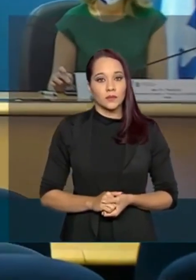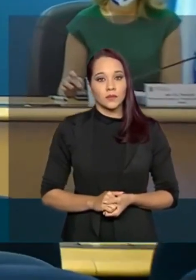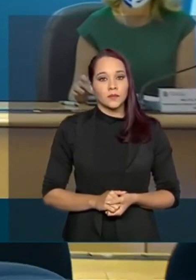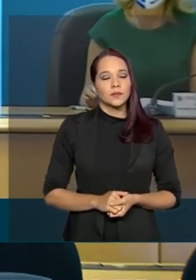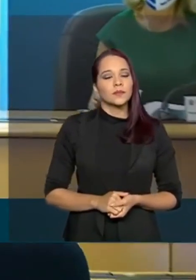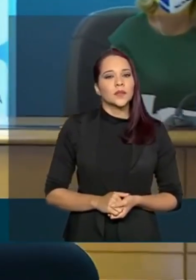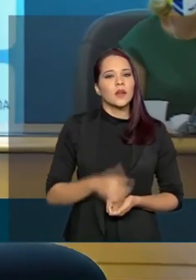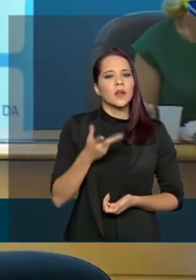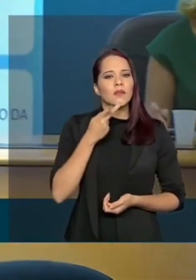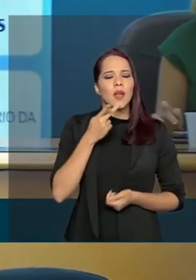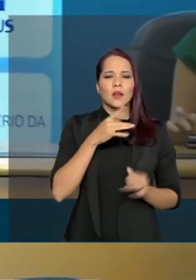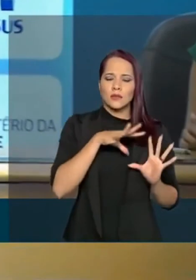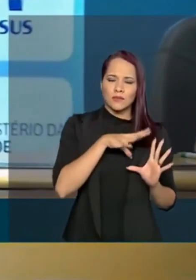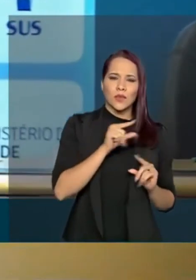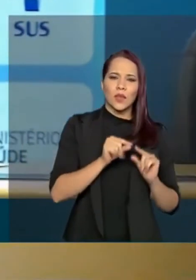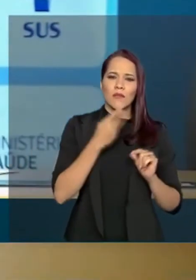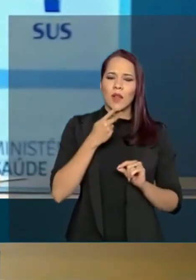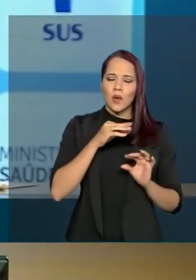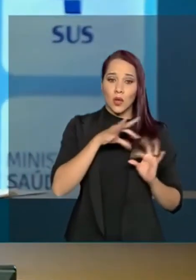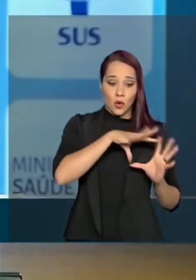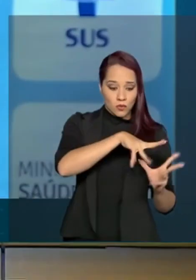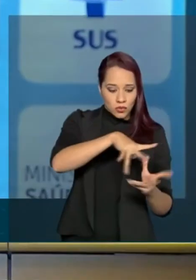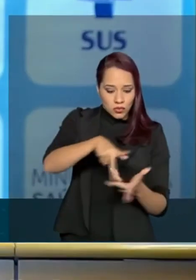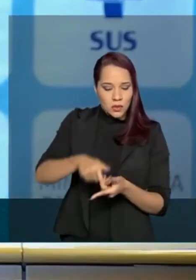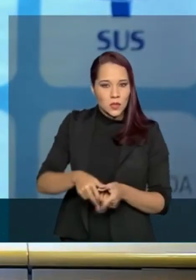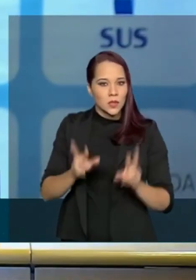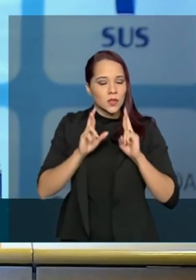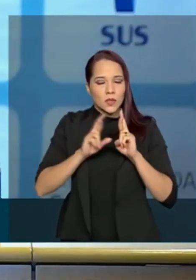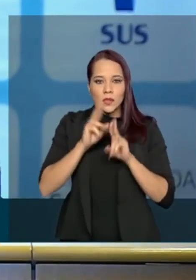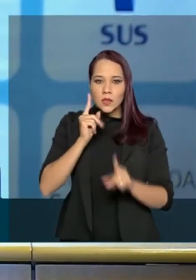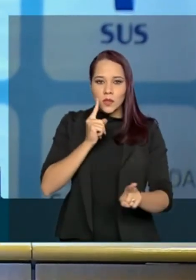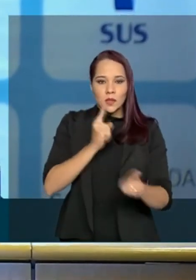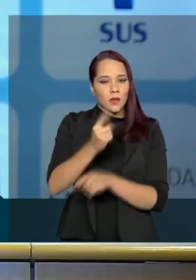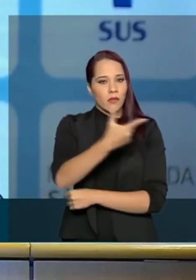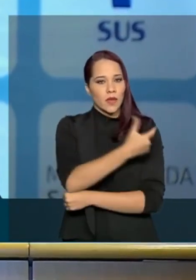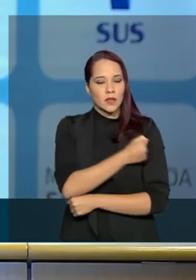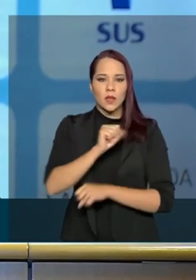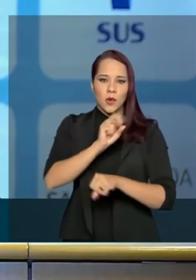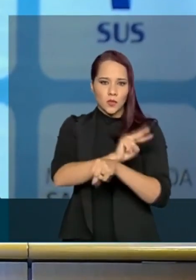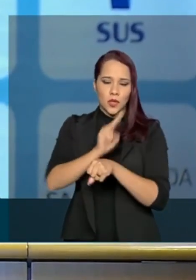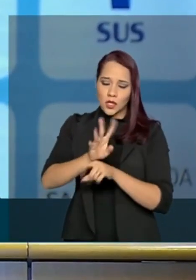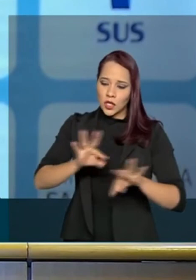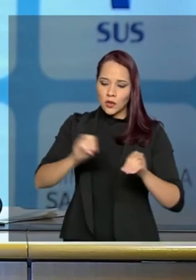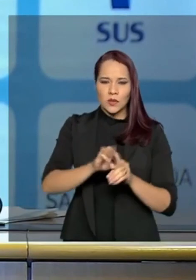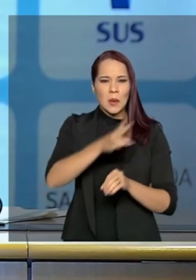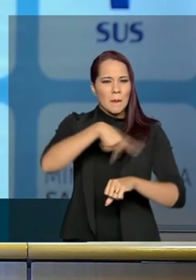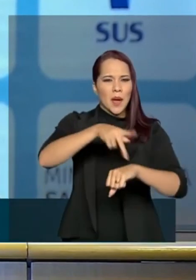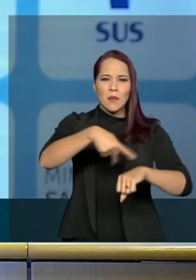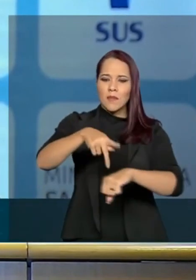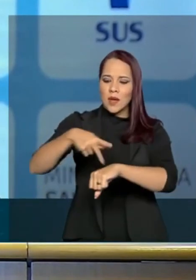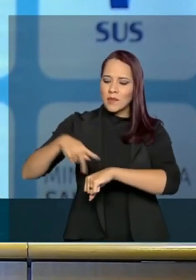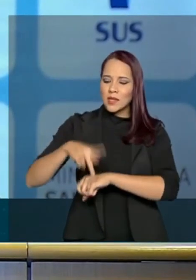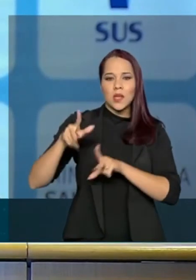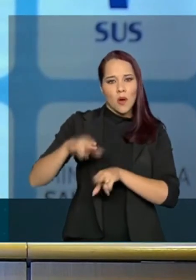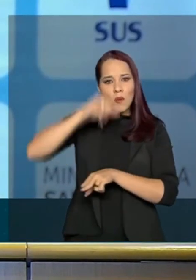Eu queria dizer que o mundo inteiro aguarda a descoberta de uma vacina que possa proteger a todos. Vários países, assim como